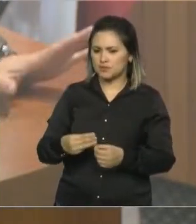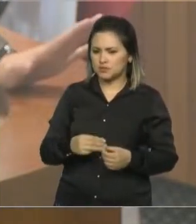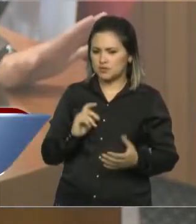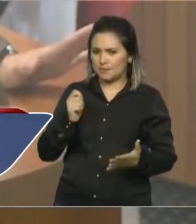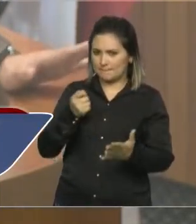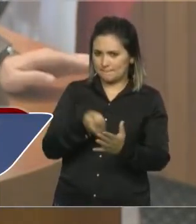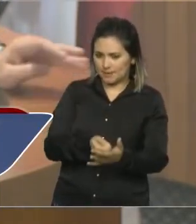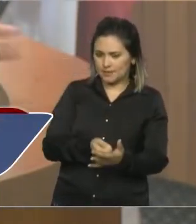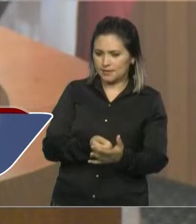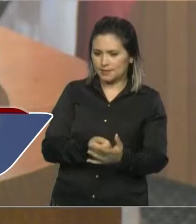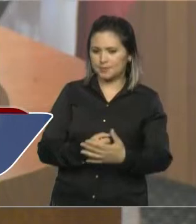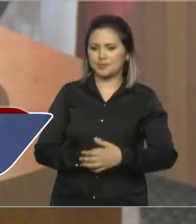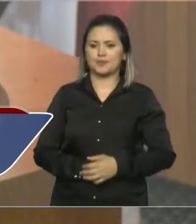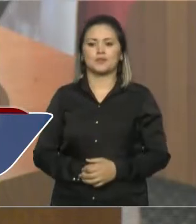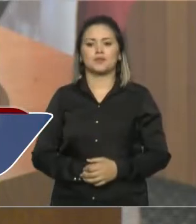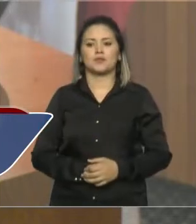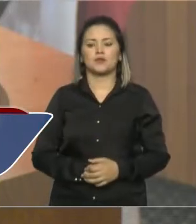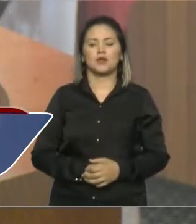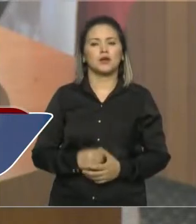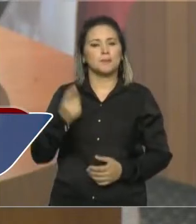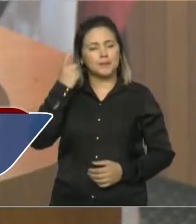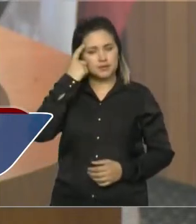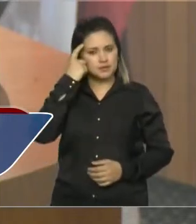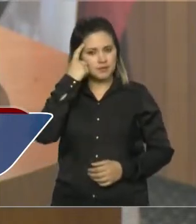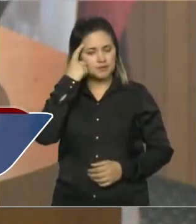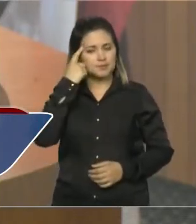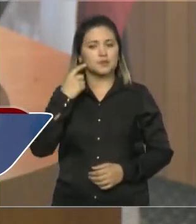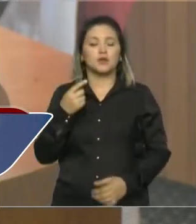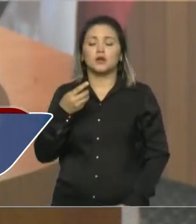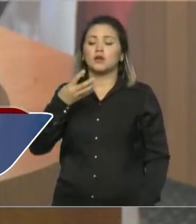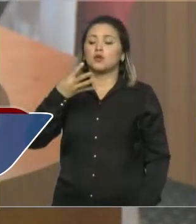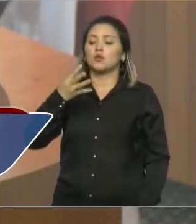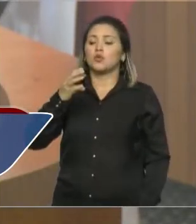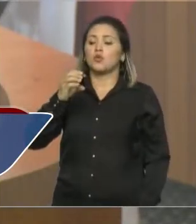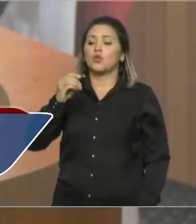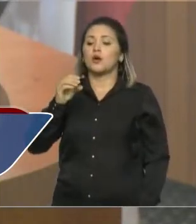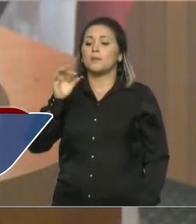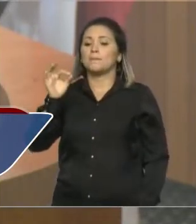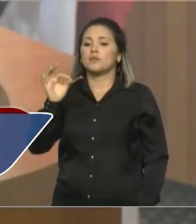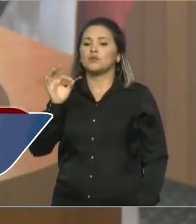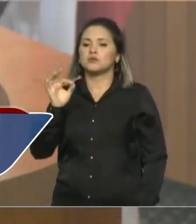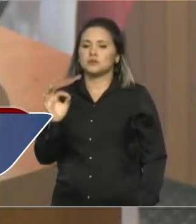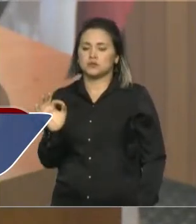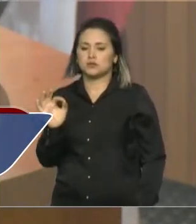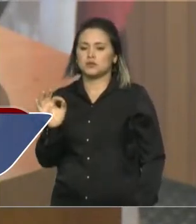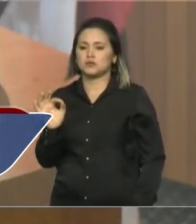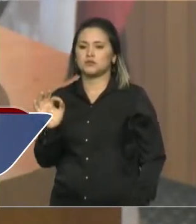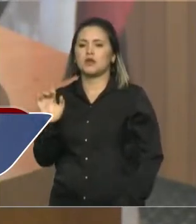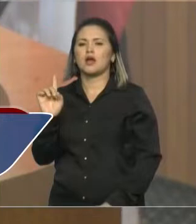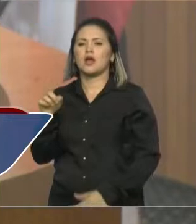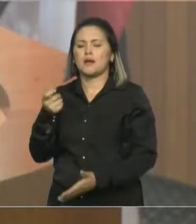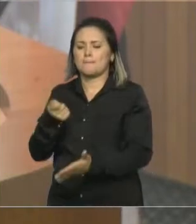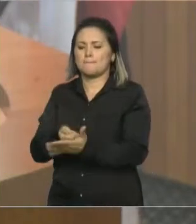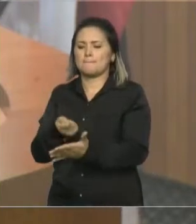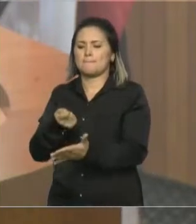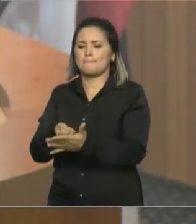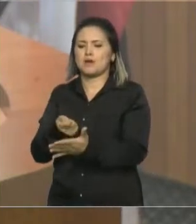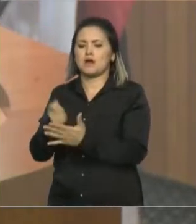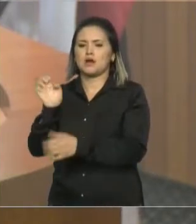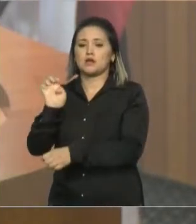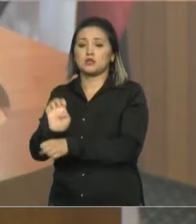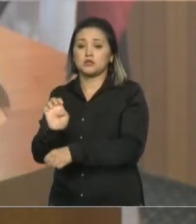Vamos imaginar que 40% do gasto ele é repasse obrigatório do Estado, já que o Estado tem